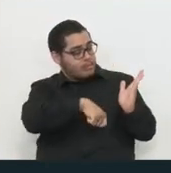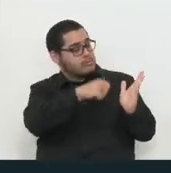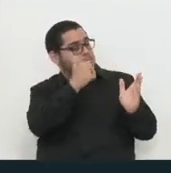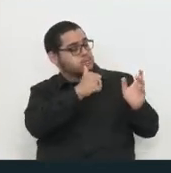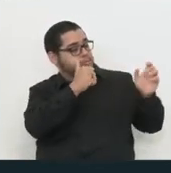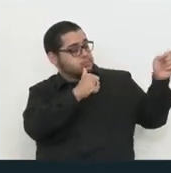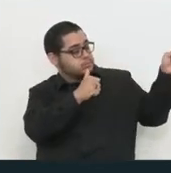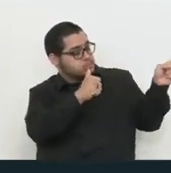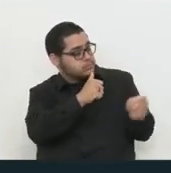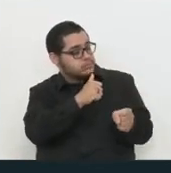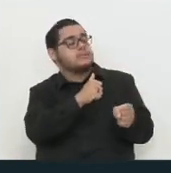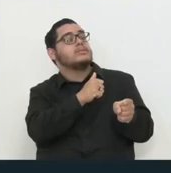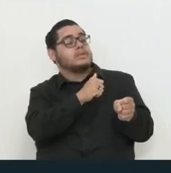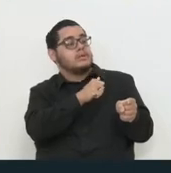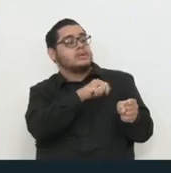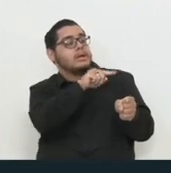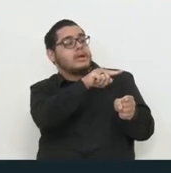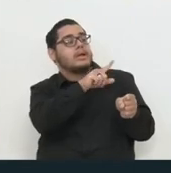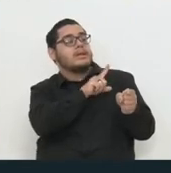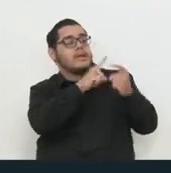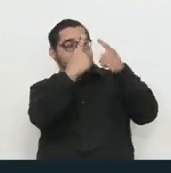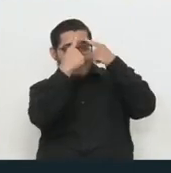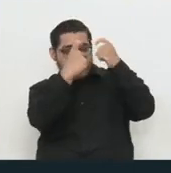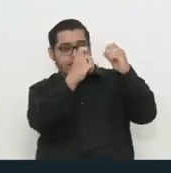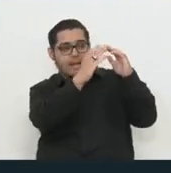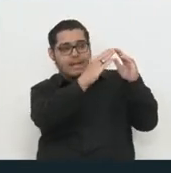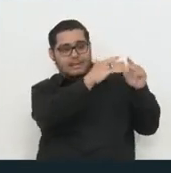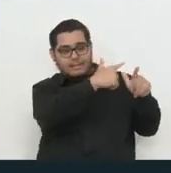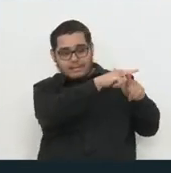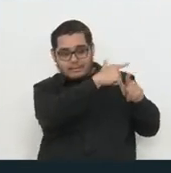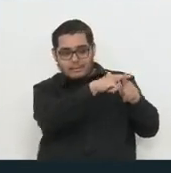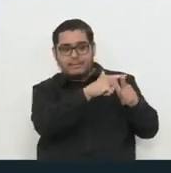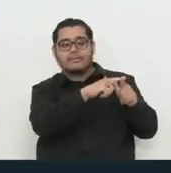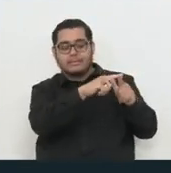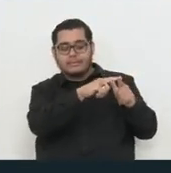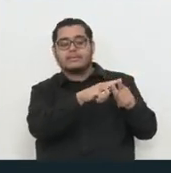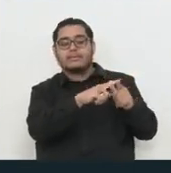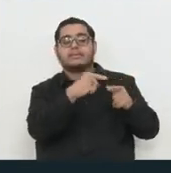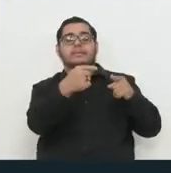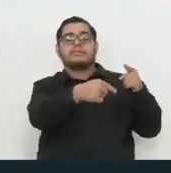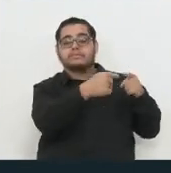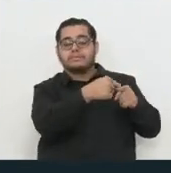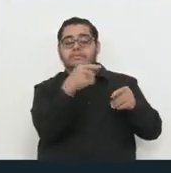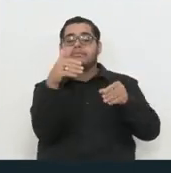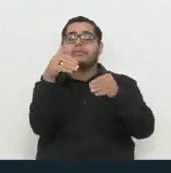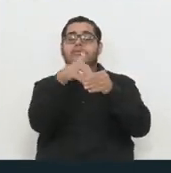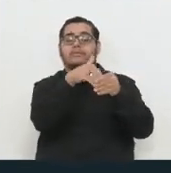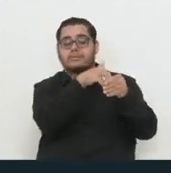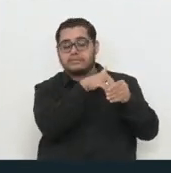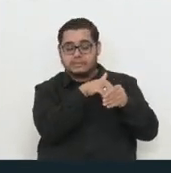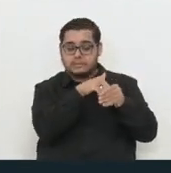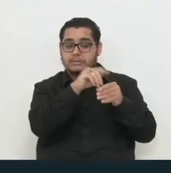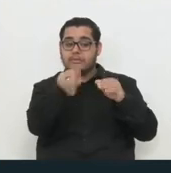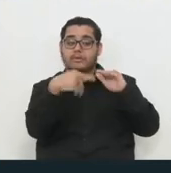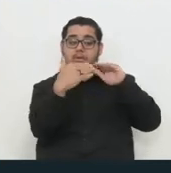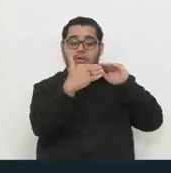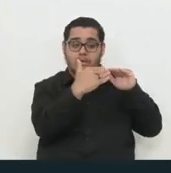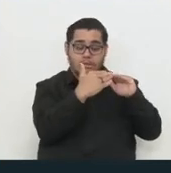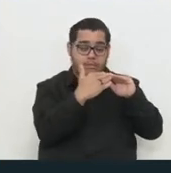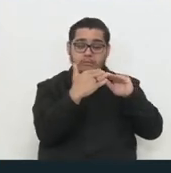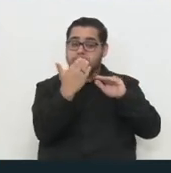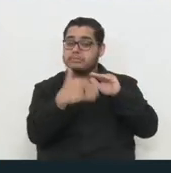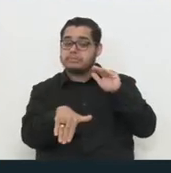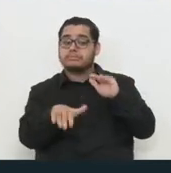de Jesus em discussão encerrada discussão em votação os vereadores favoráveis Como estão os contratos se